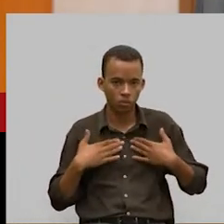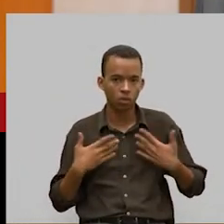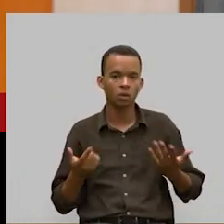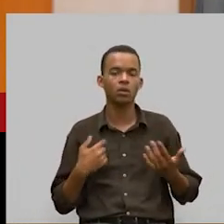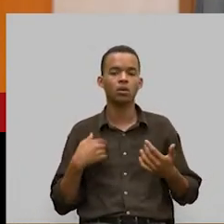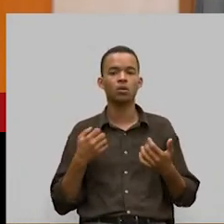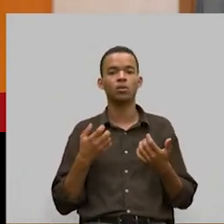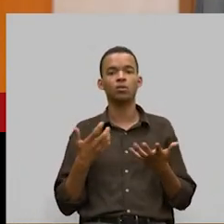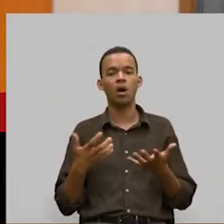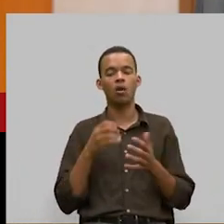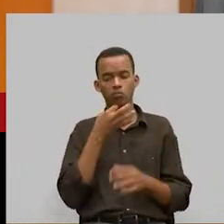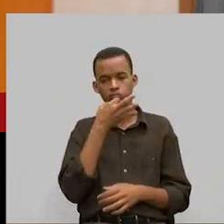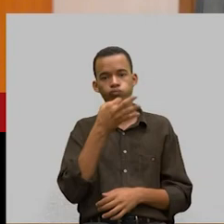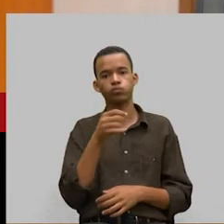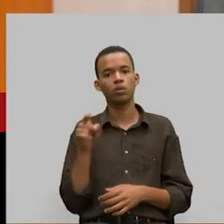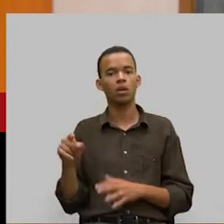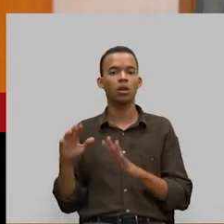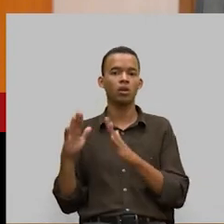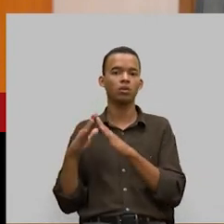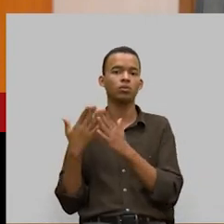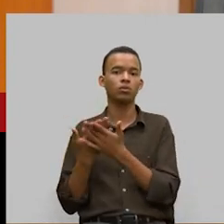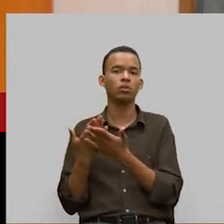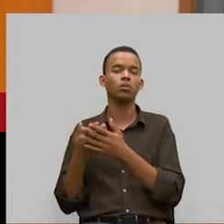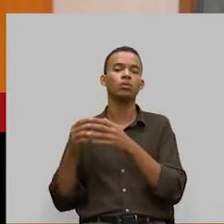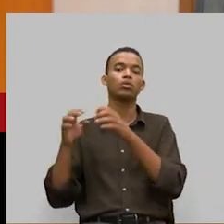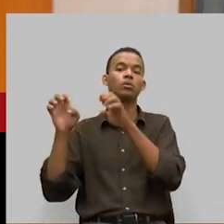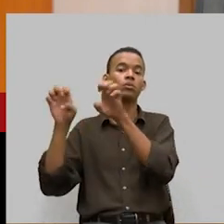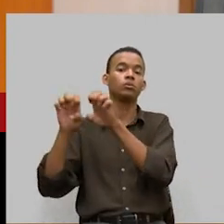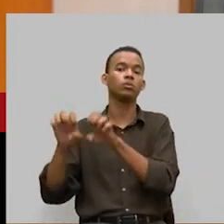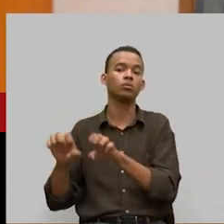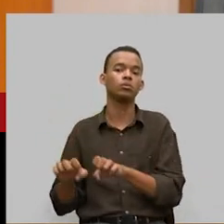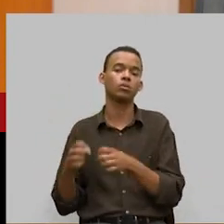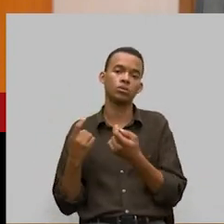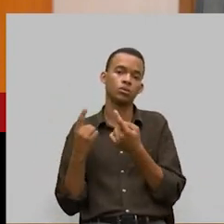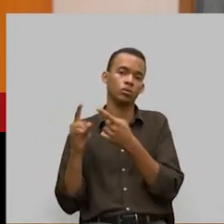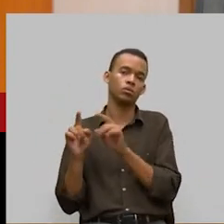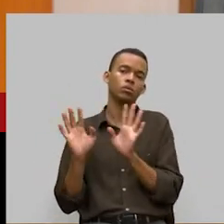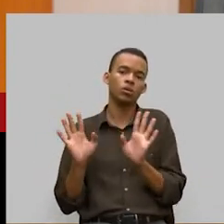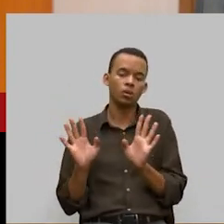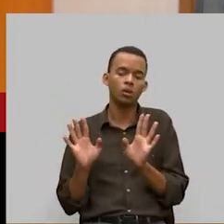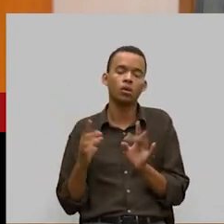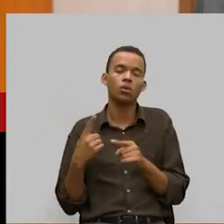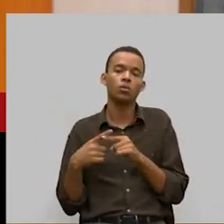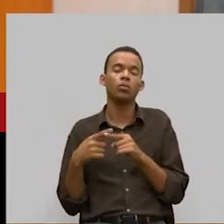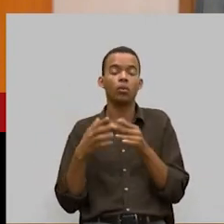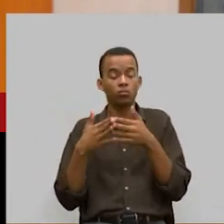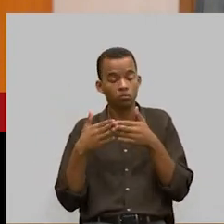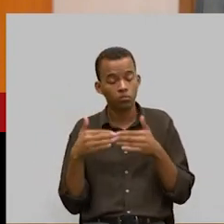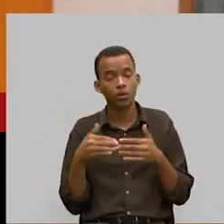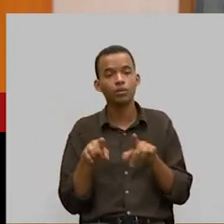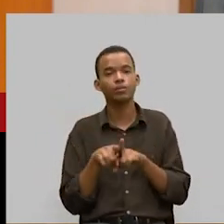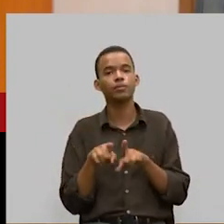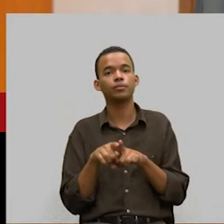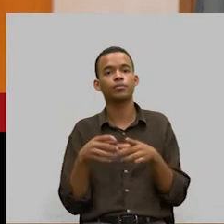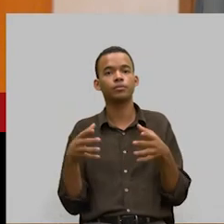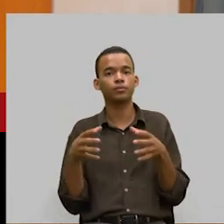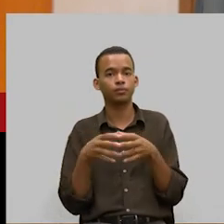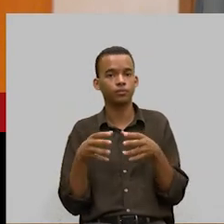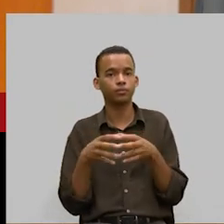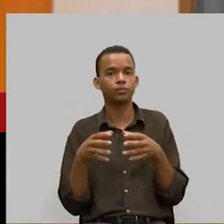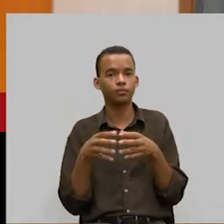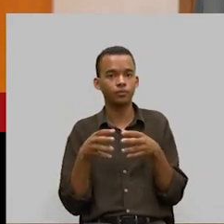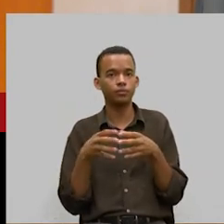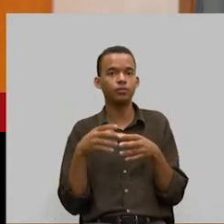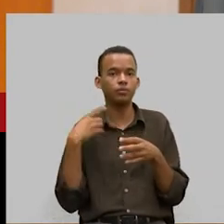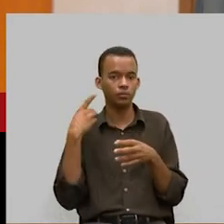denúncia né as estruturas das escolas e meio que pedir a o